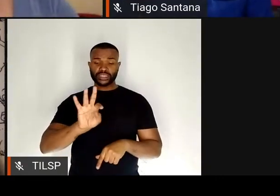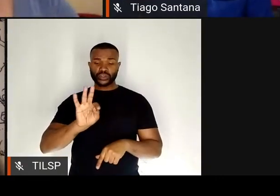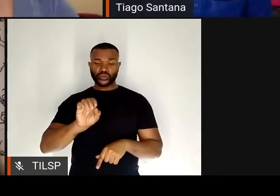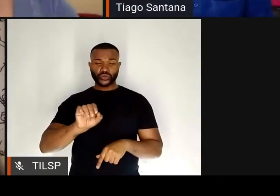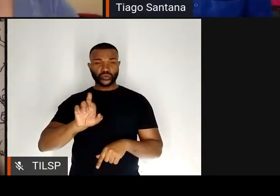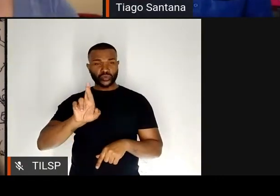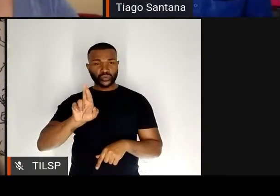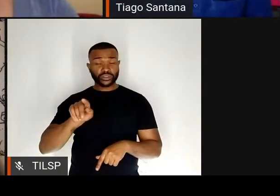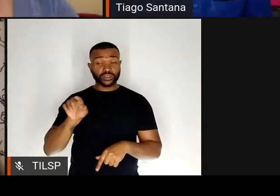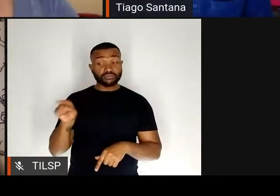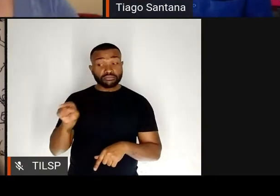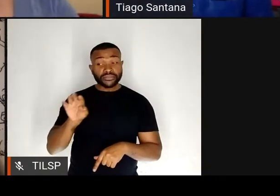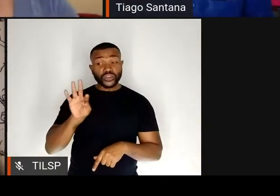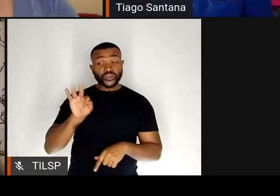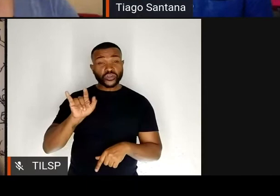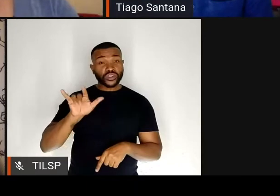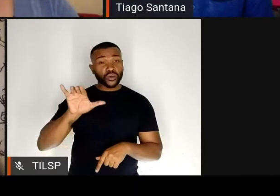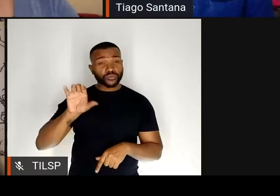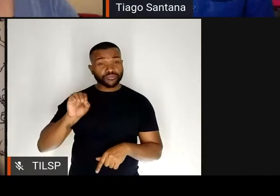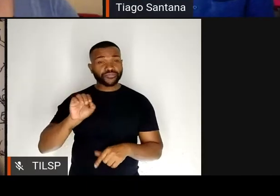Thiago?